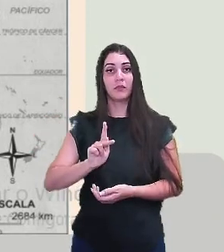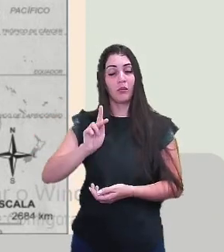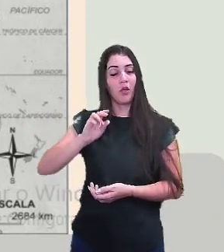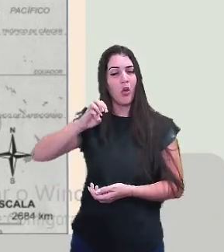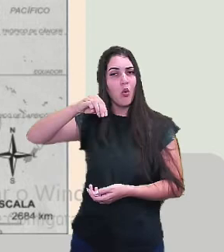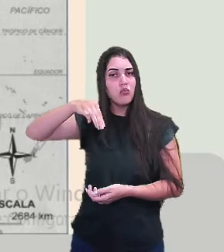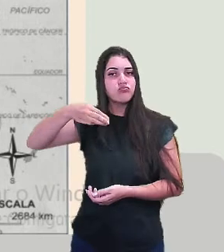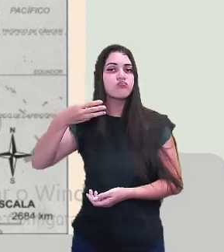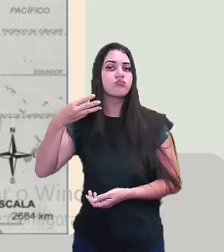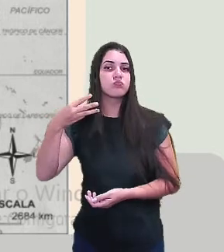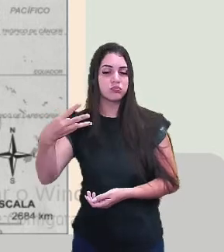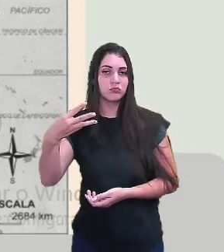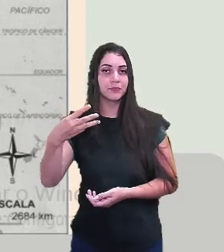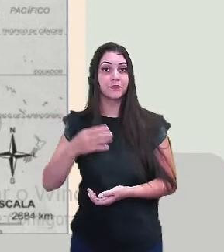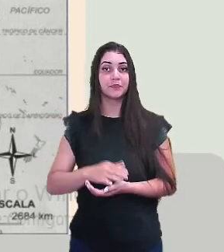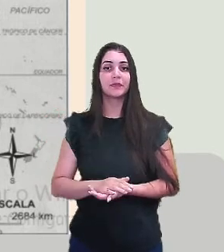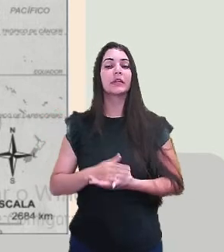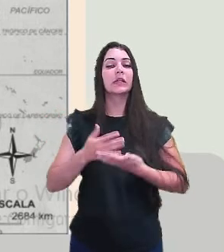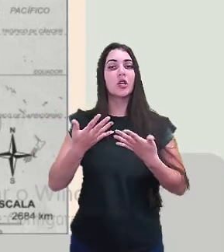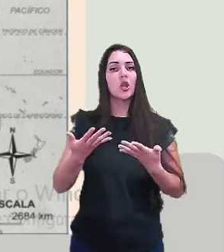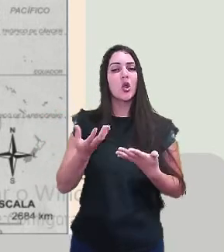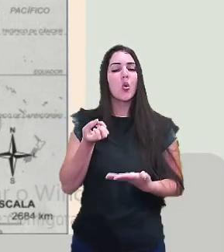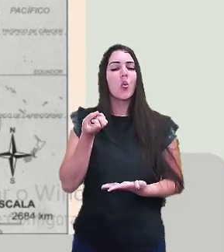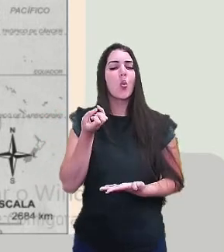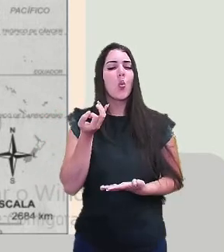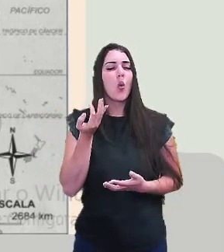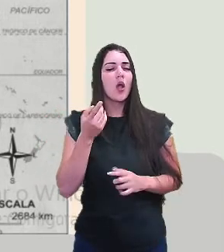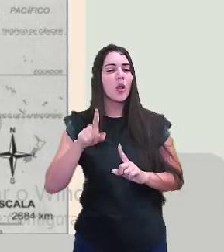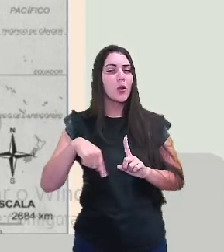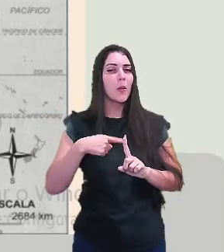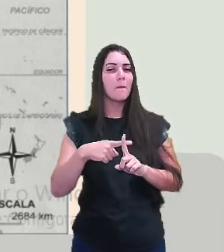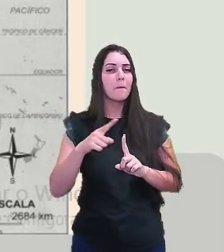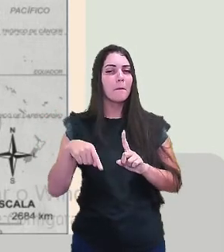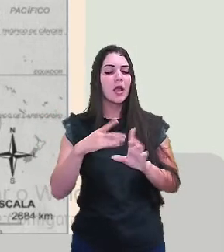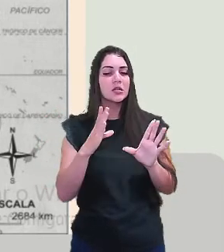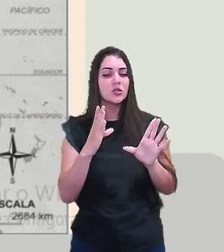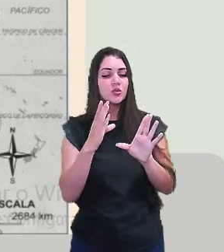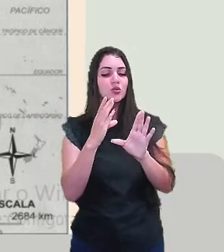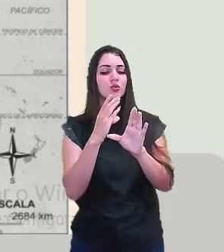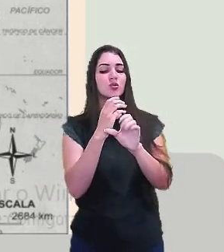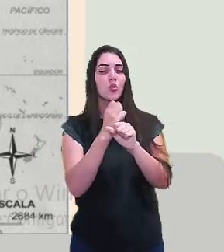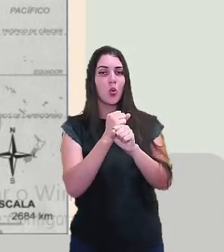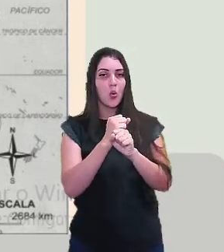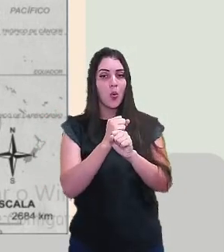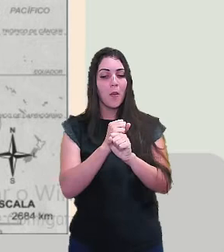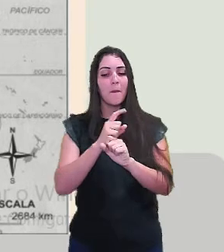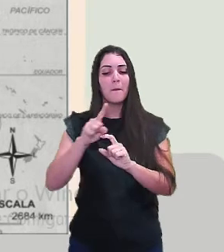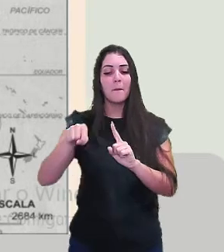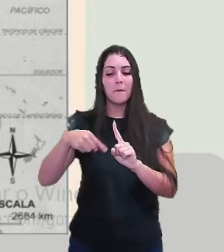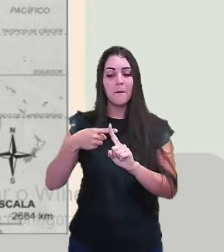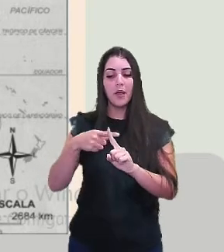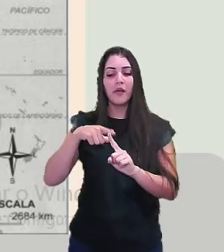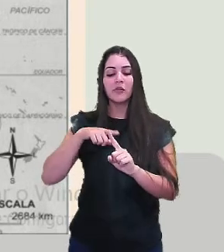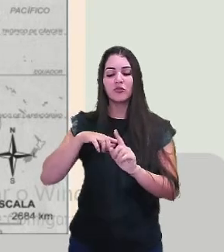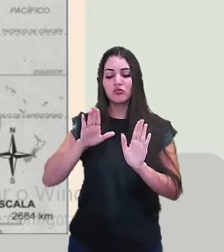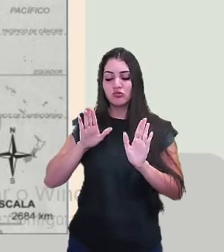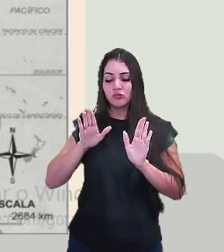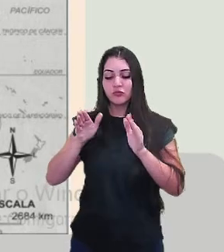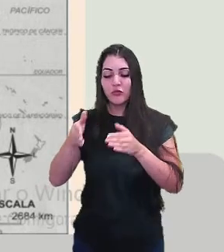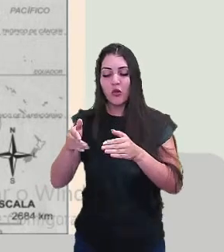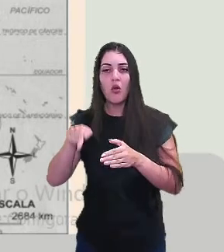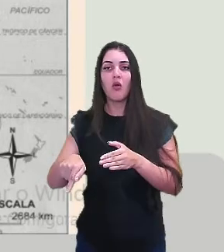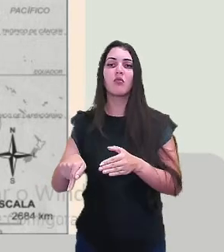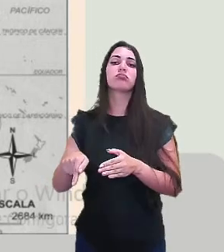cúbico. Então, assim, quanto mais escura a região, mais é a concentração de pessoas. Tá